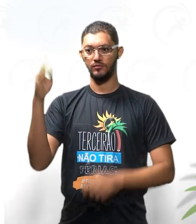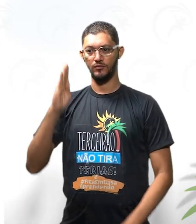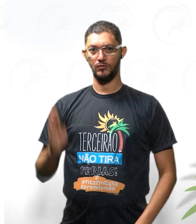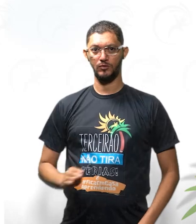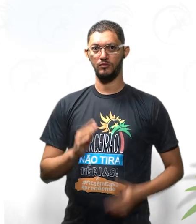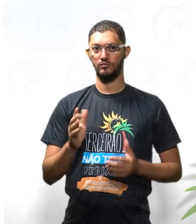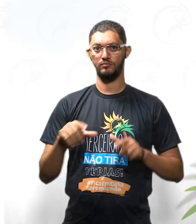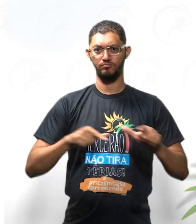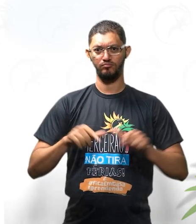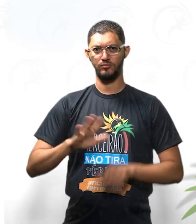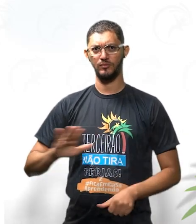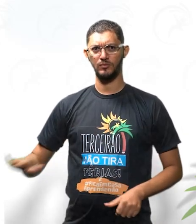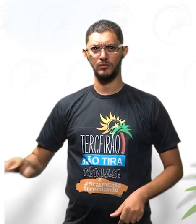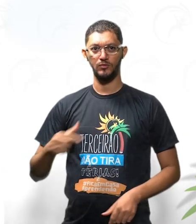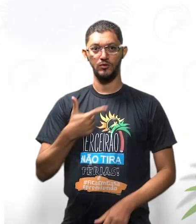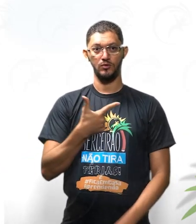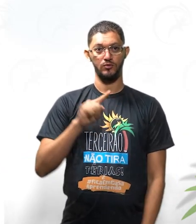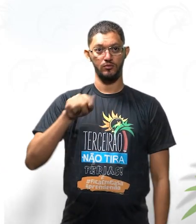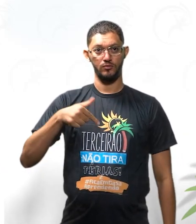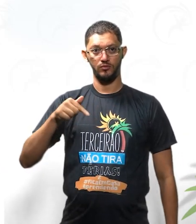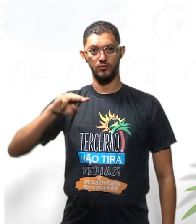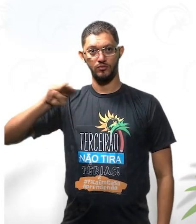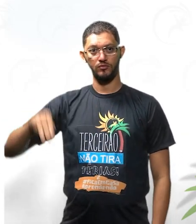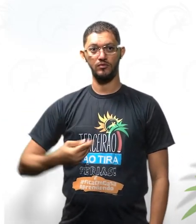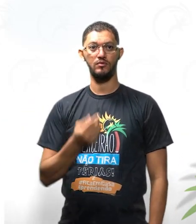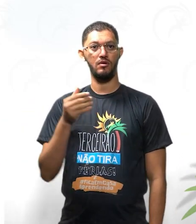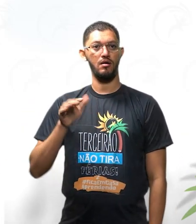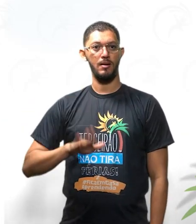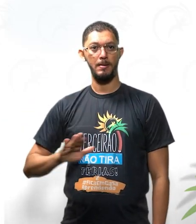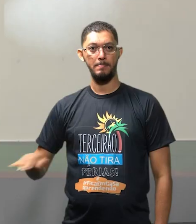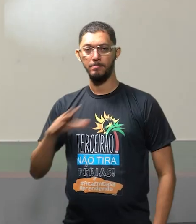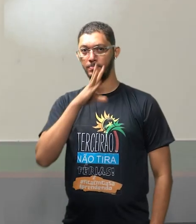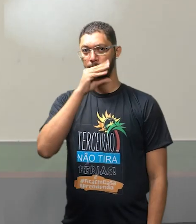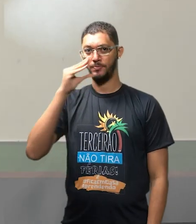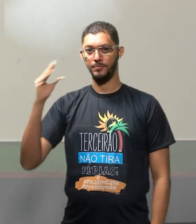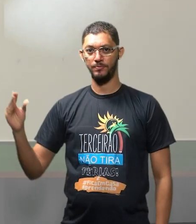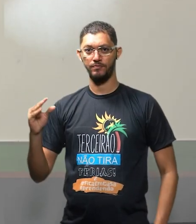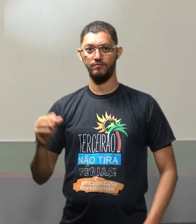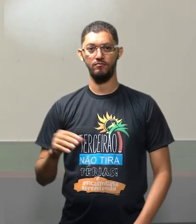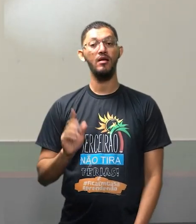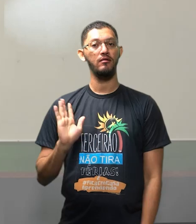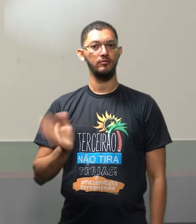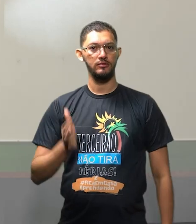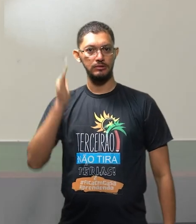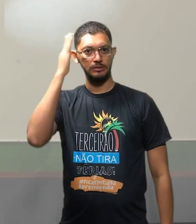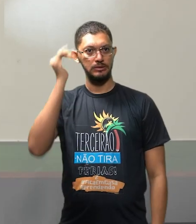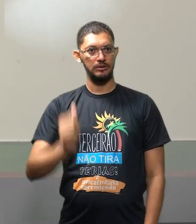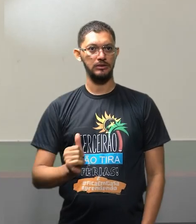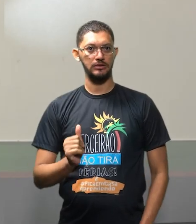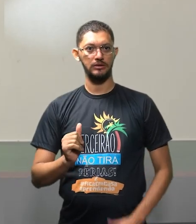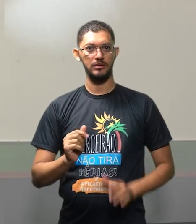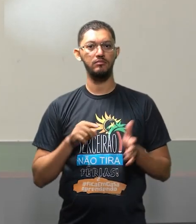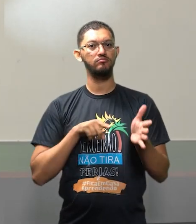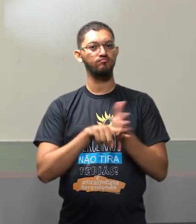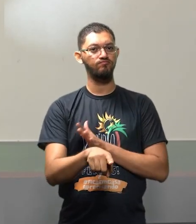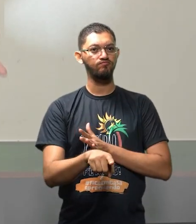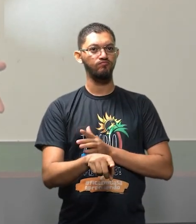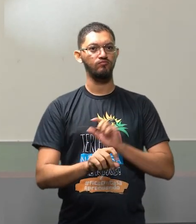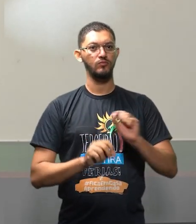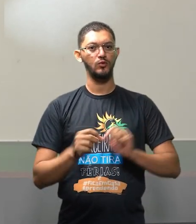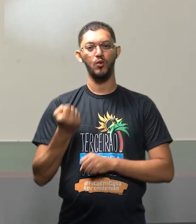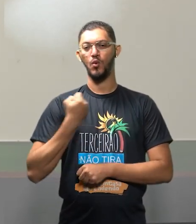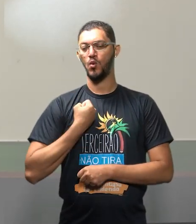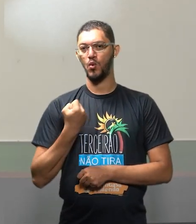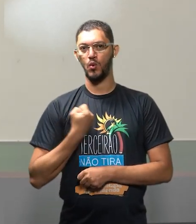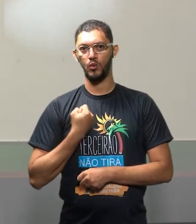trabalho infantil atinge 2,7 milhões de crianças e adolescentes. Então já sabemos que o mote da questão é exatamente os